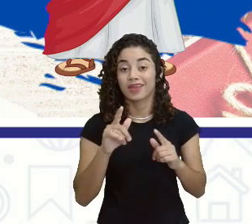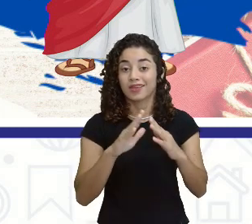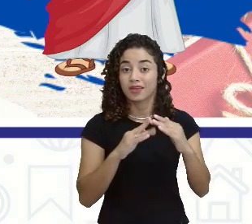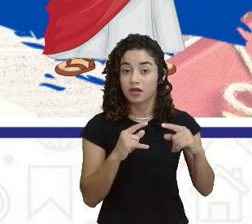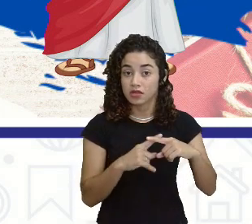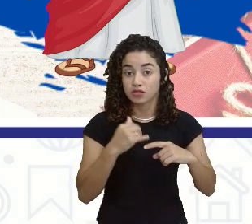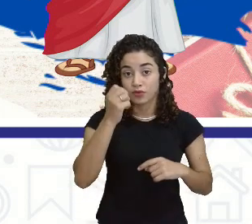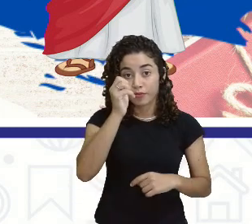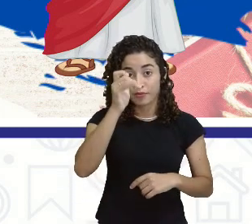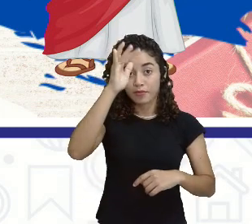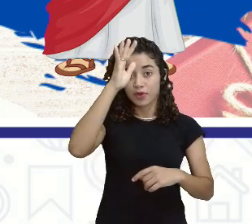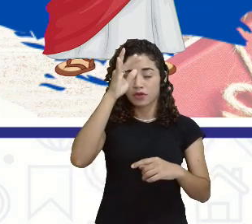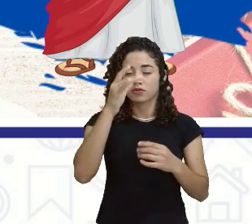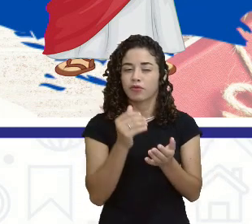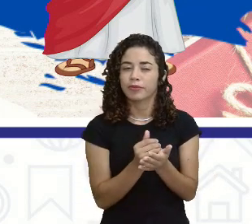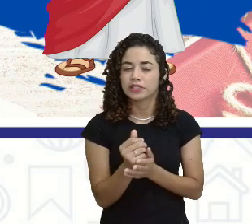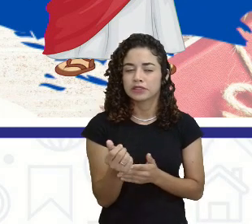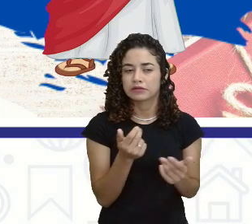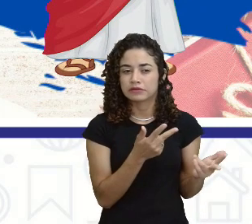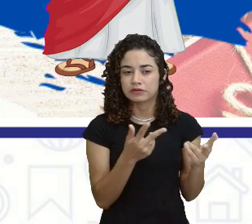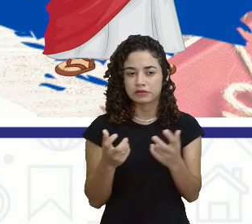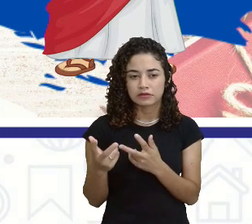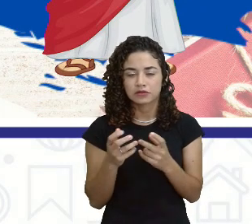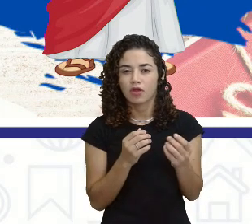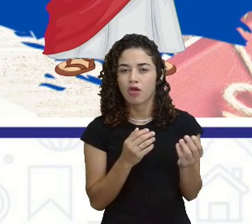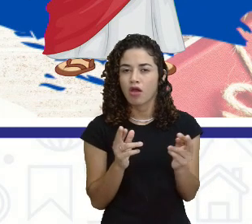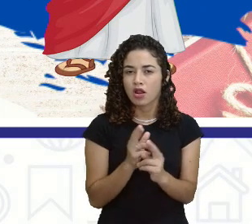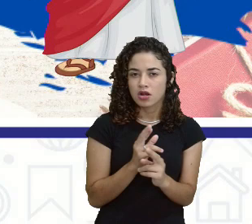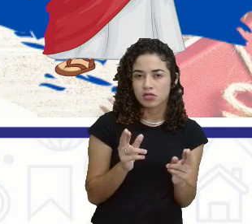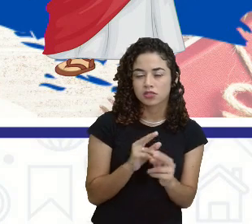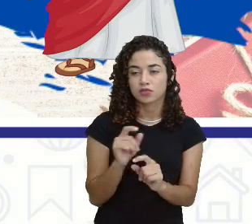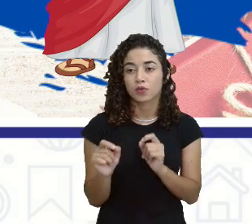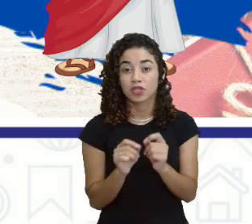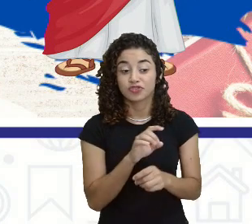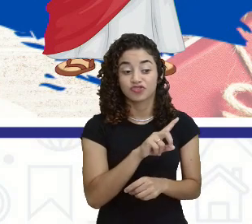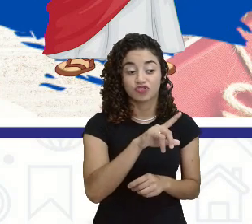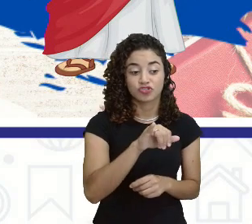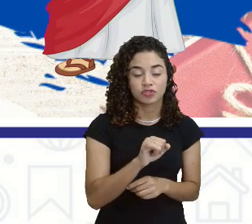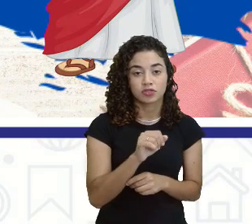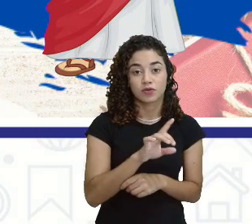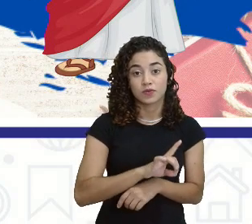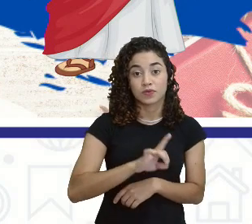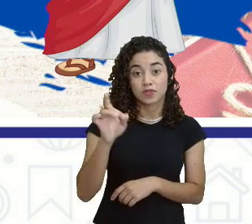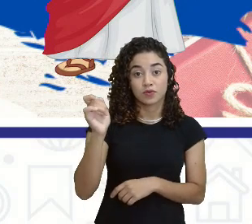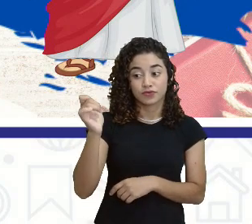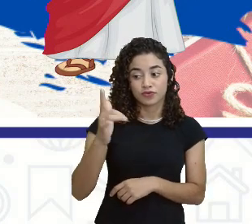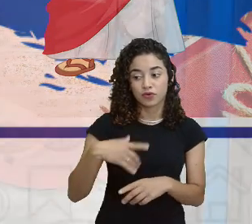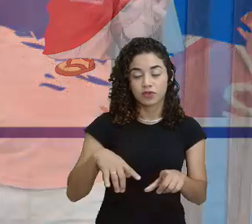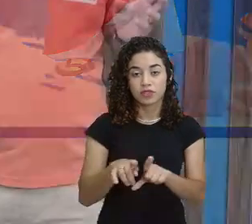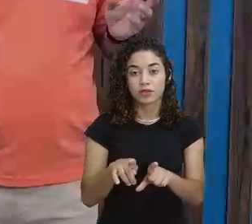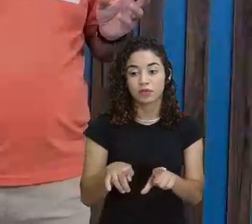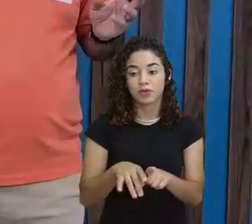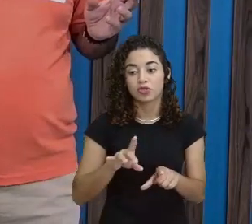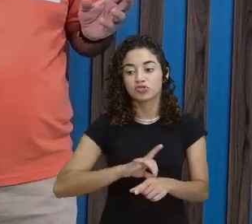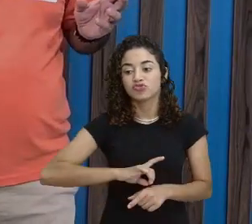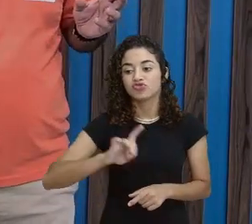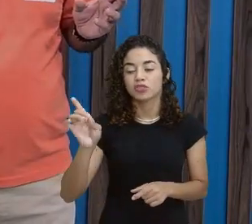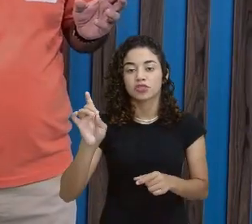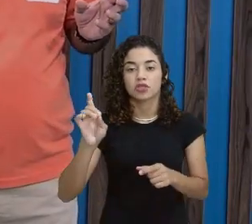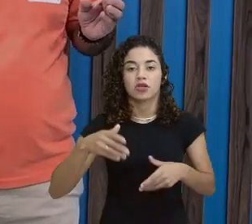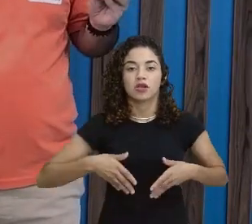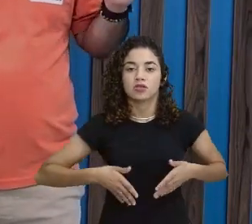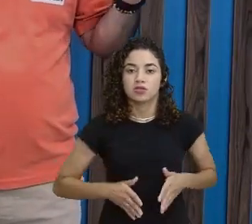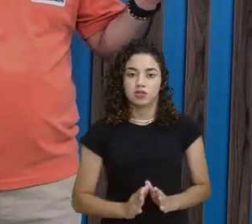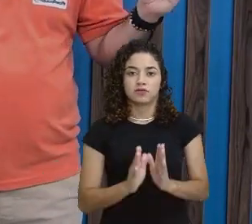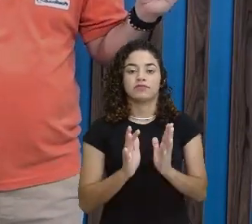data, né, de celebração do Deus Sol à data do nascimento de Jesus. Certo? Então passaram a comemorar o nascimento